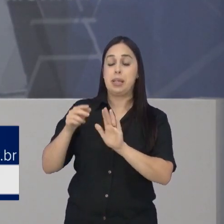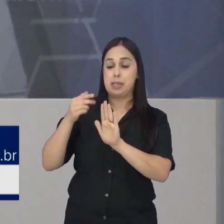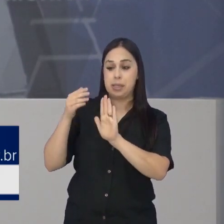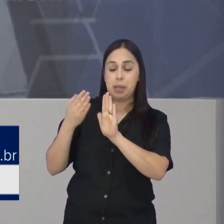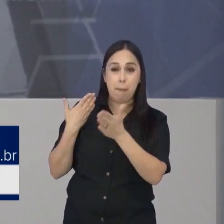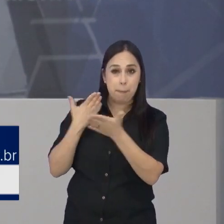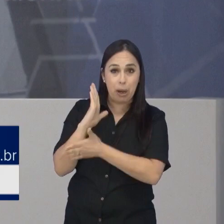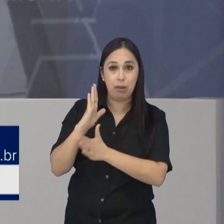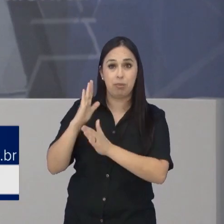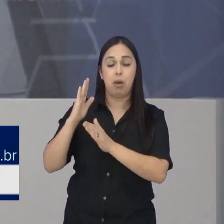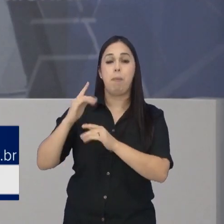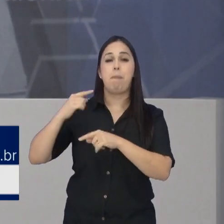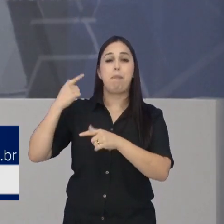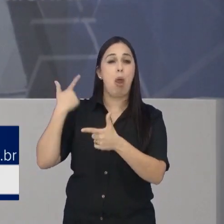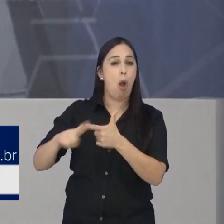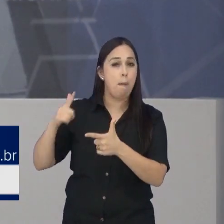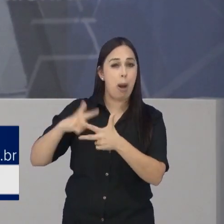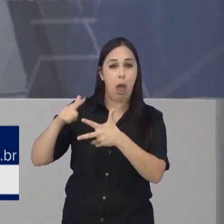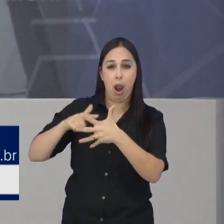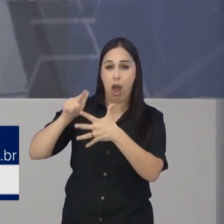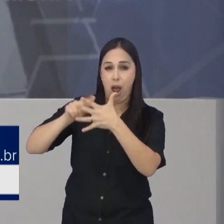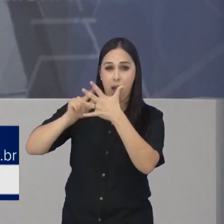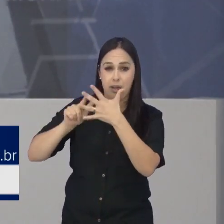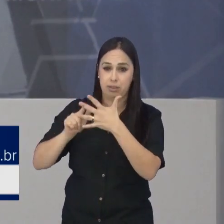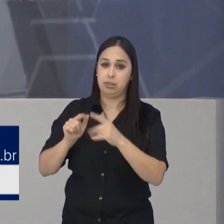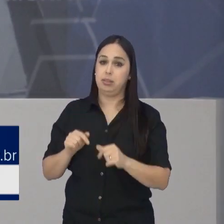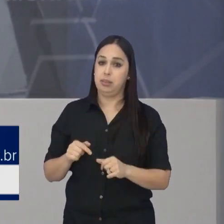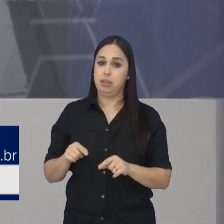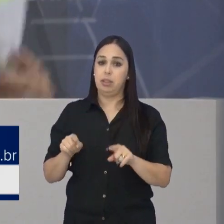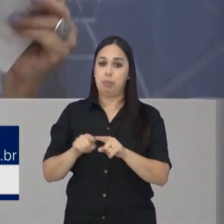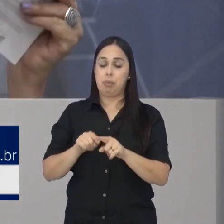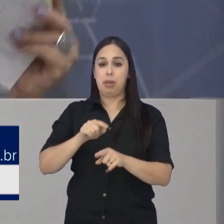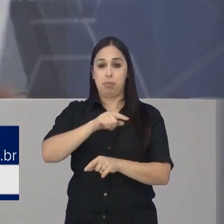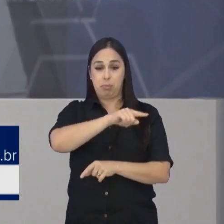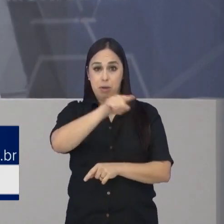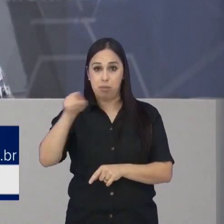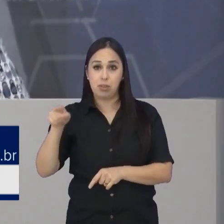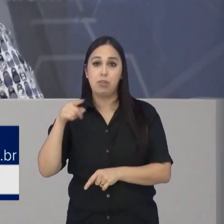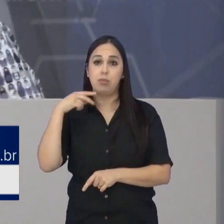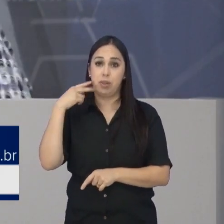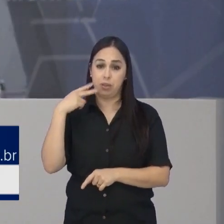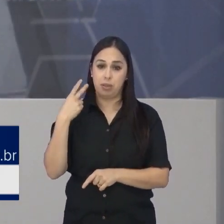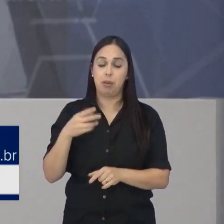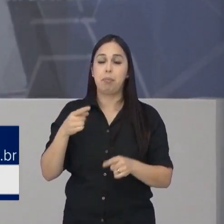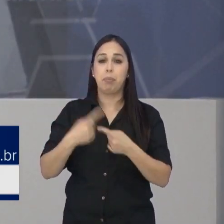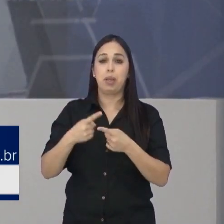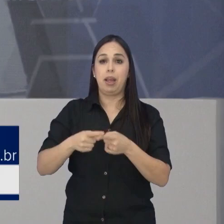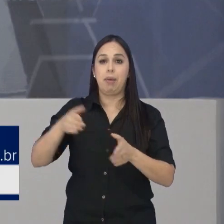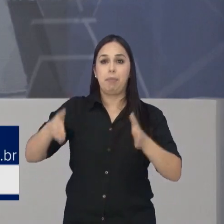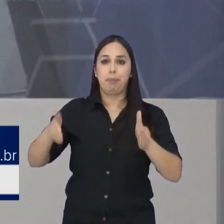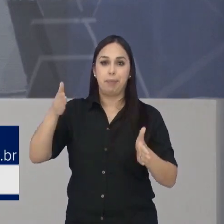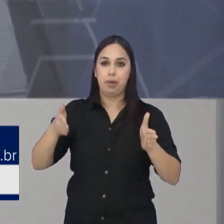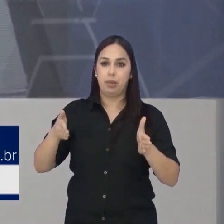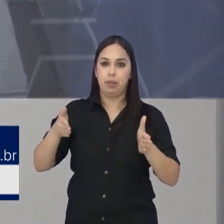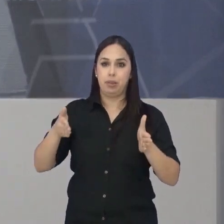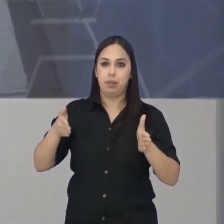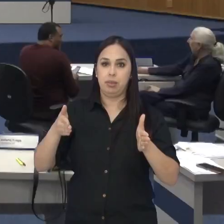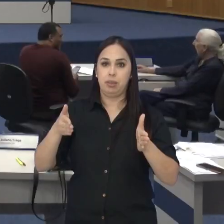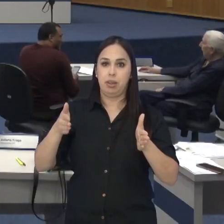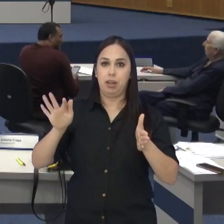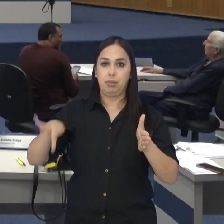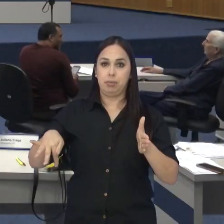problemas ao prefeito municipal e aos senhores vereadores, porque ele está fora do prazo.